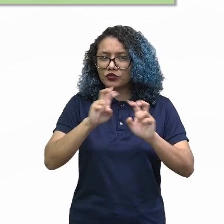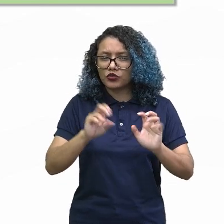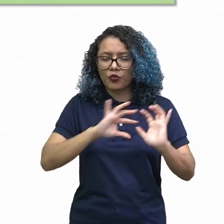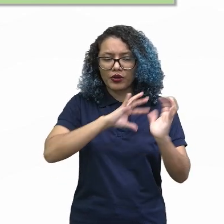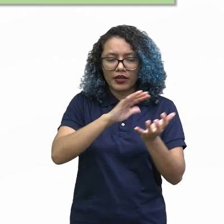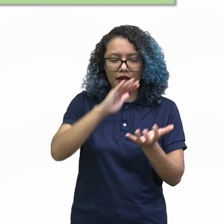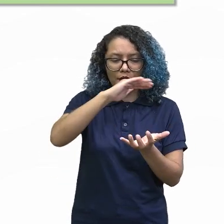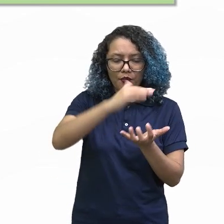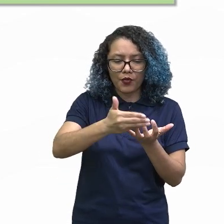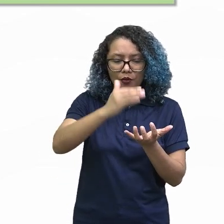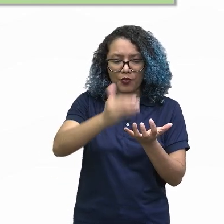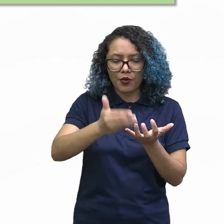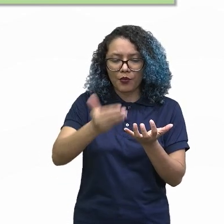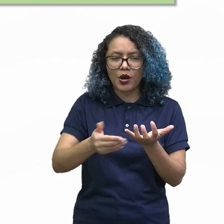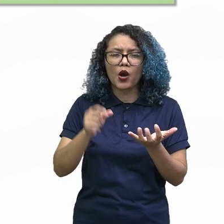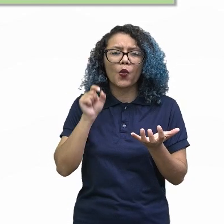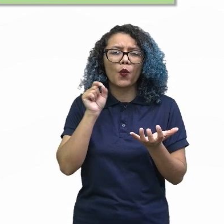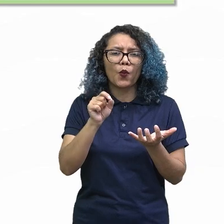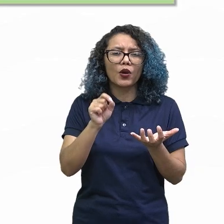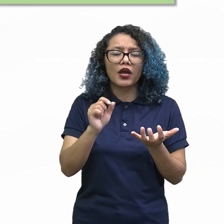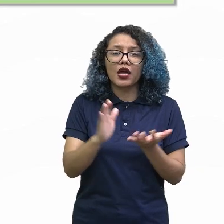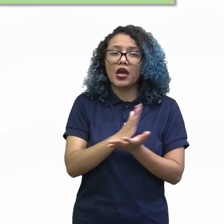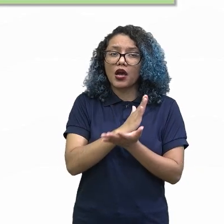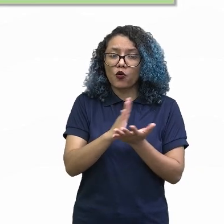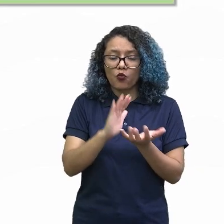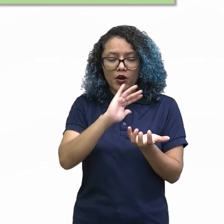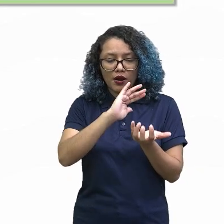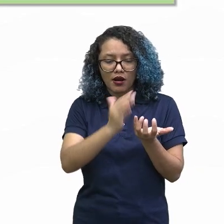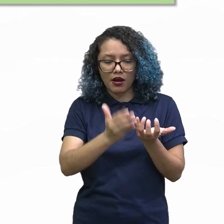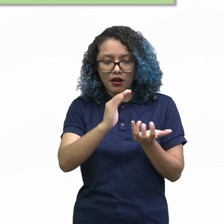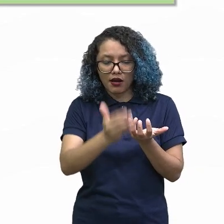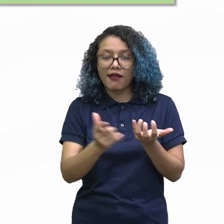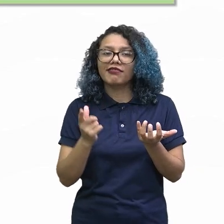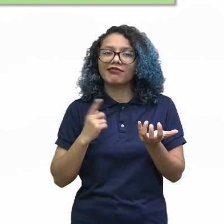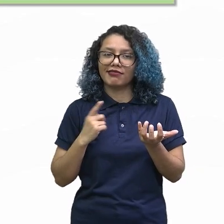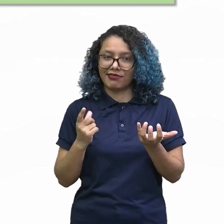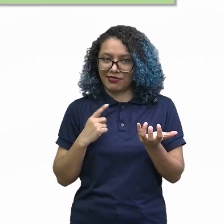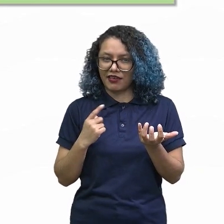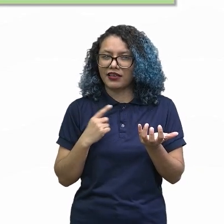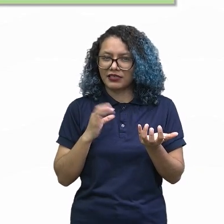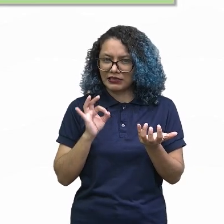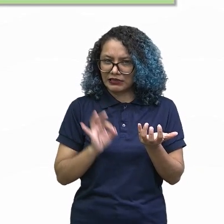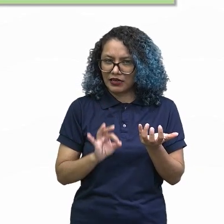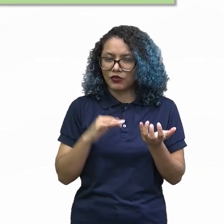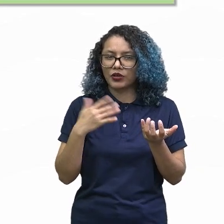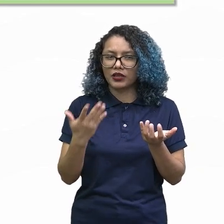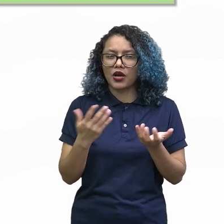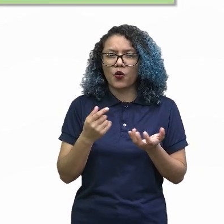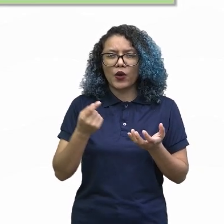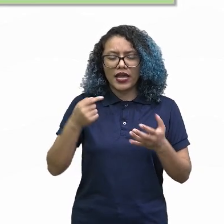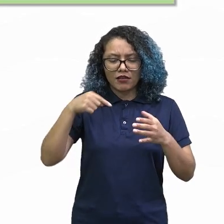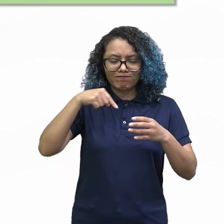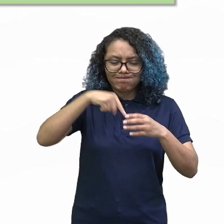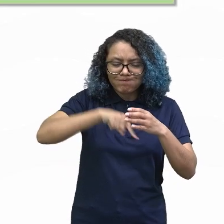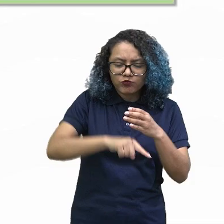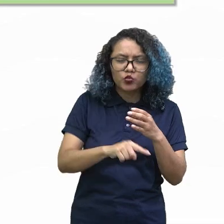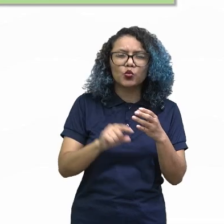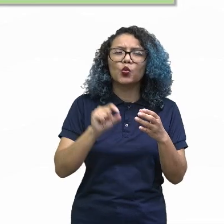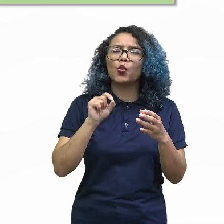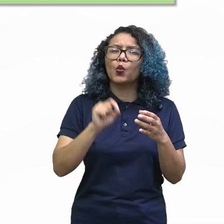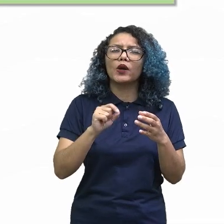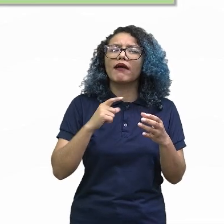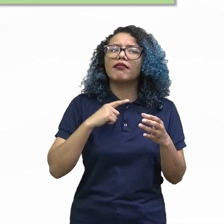Terra, a gente sabe, né, que tem algumas camadas ali na Terra, e nas camadas mais profundas